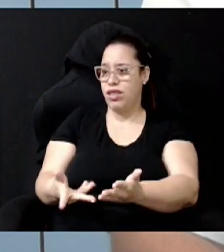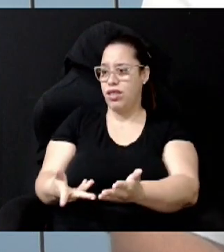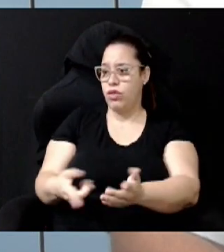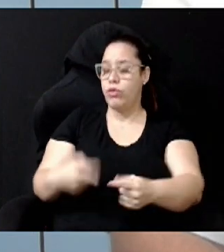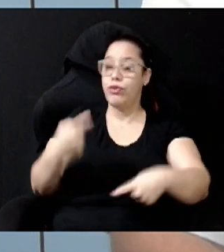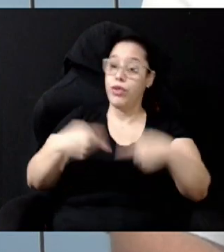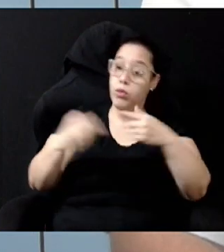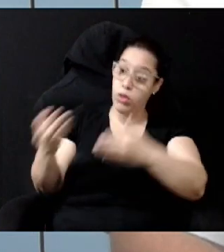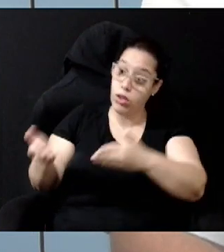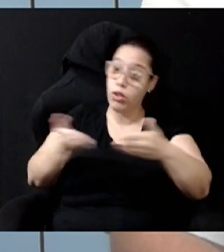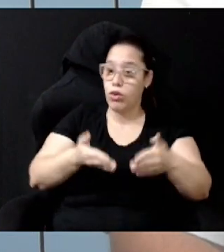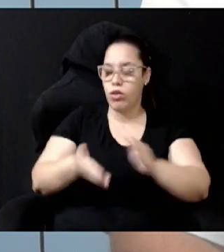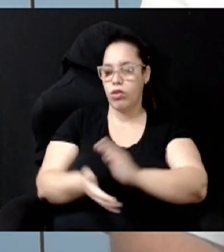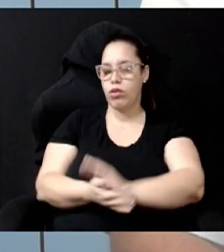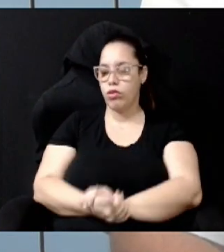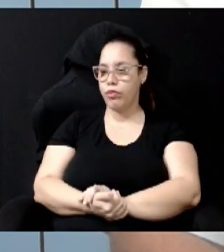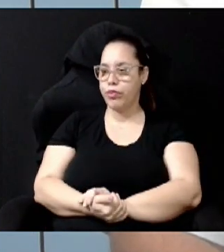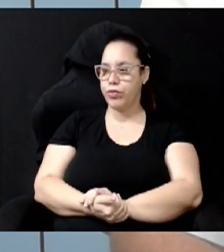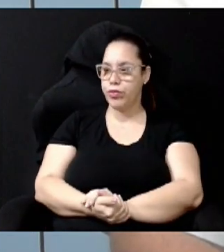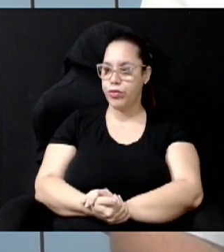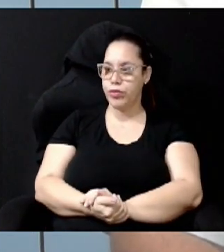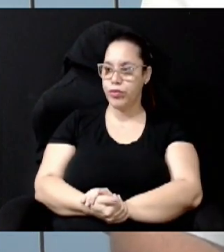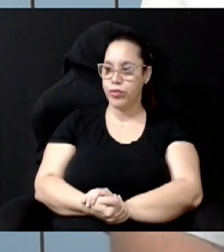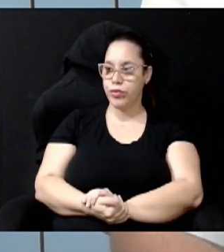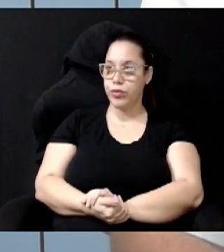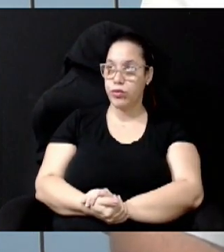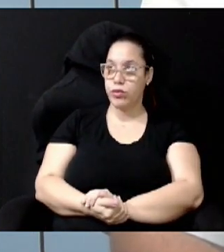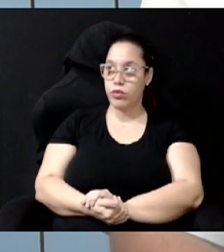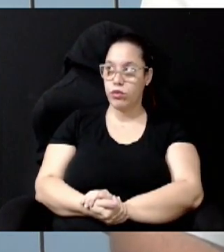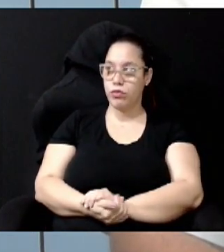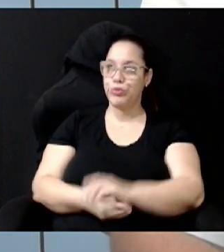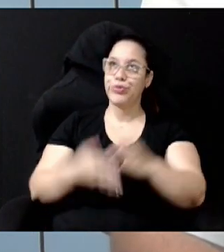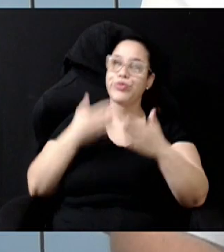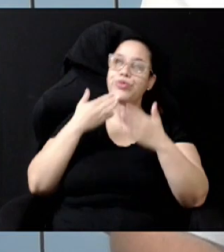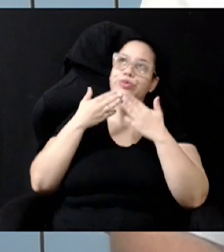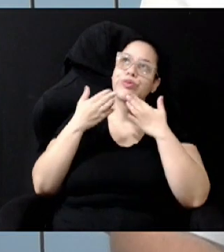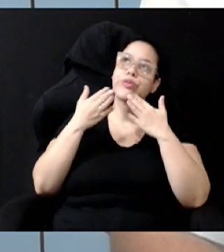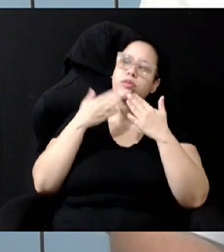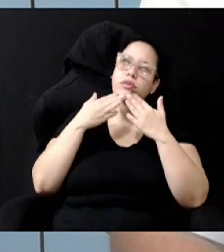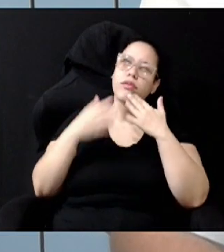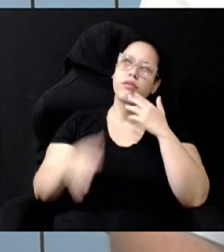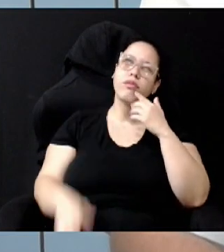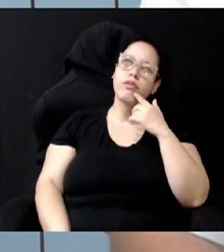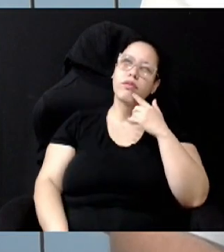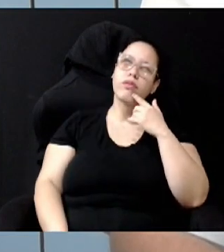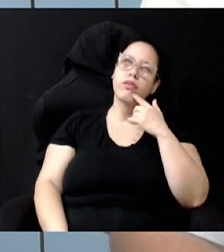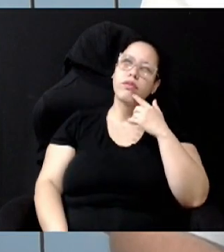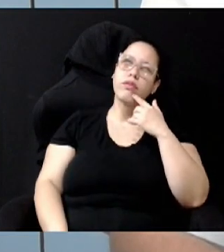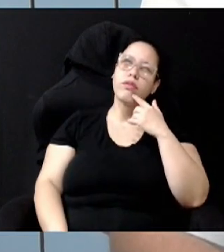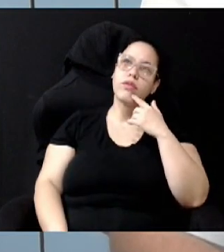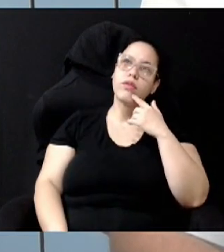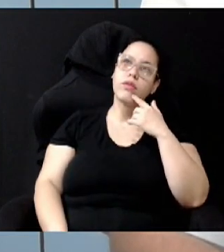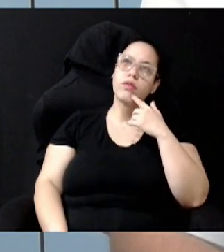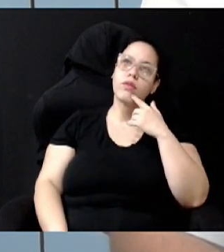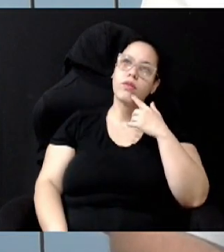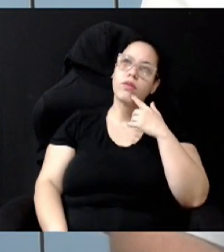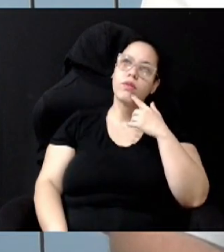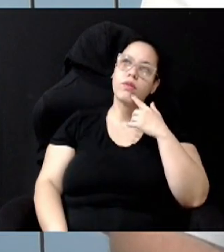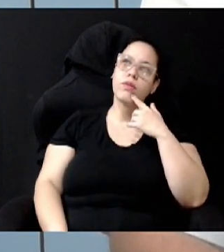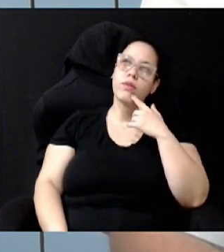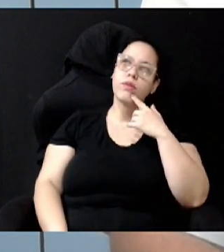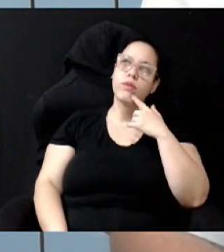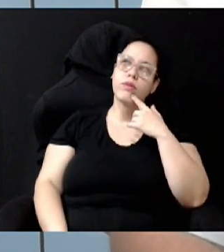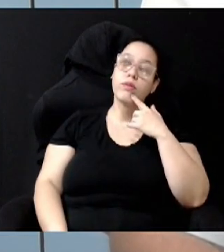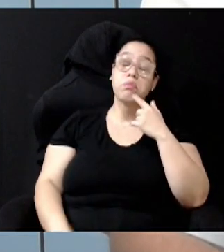uma questão das últimas conversas que nós fizemos, que foi assim, olha, nós precisamos